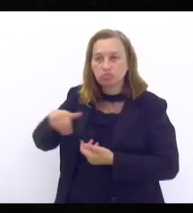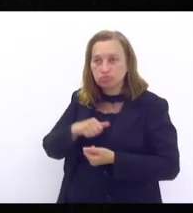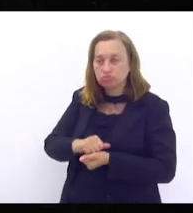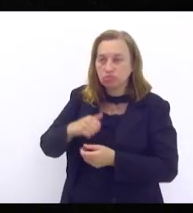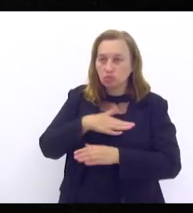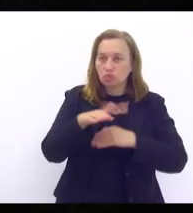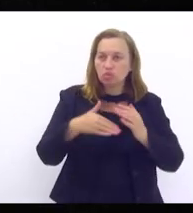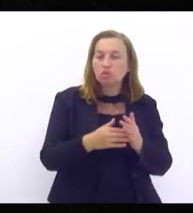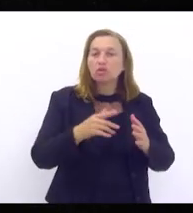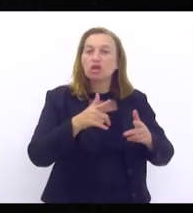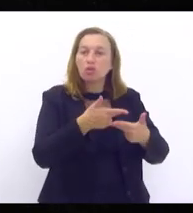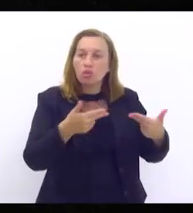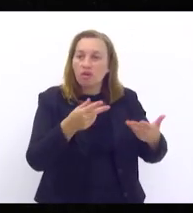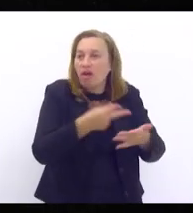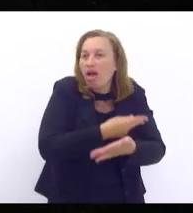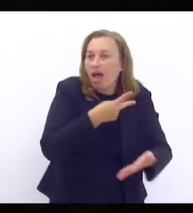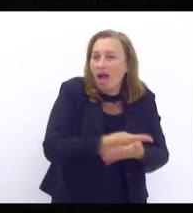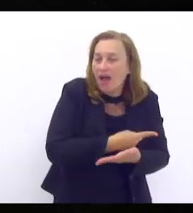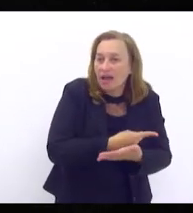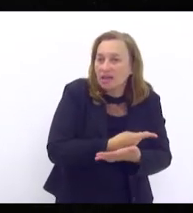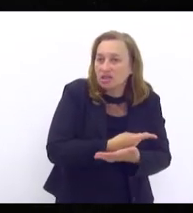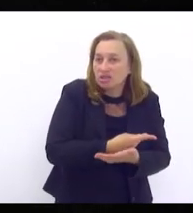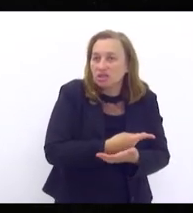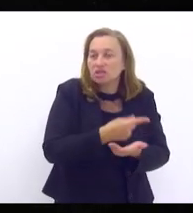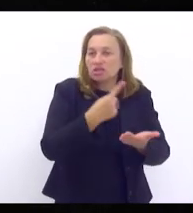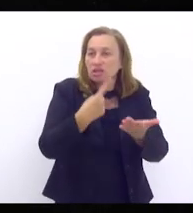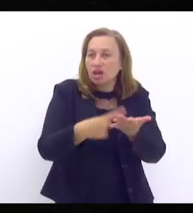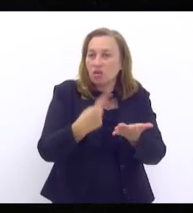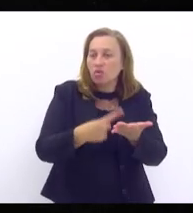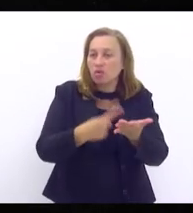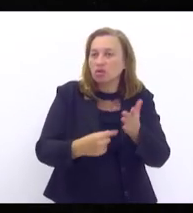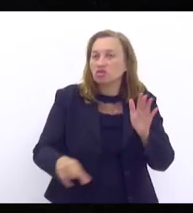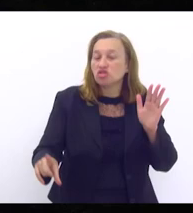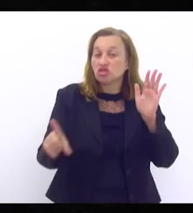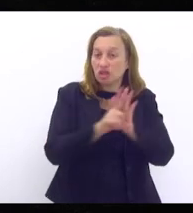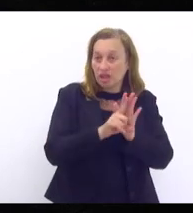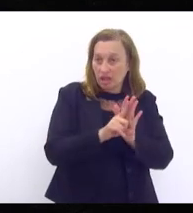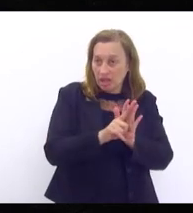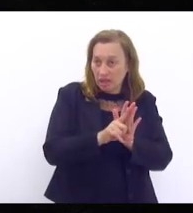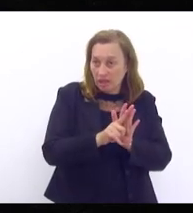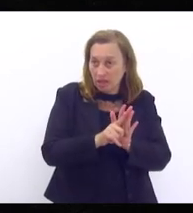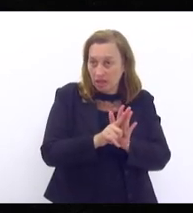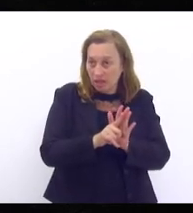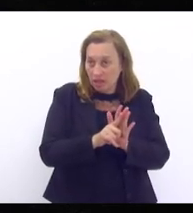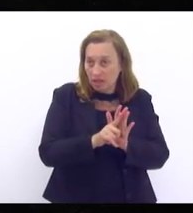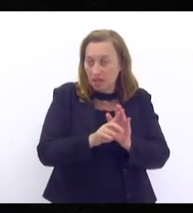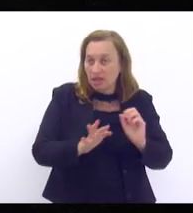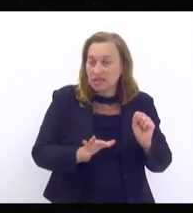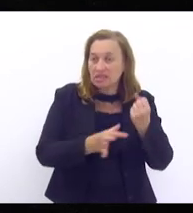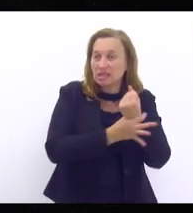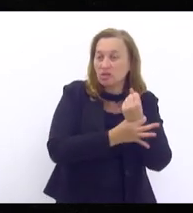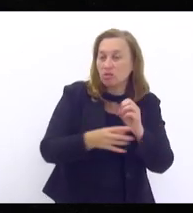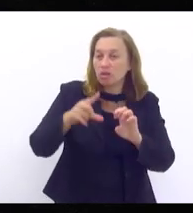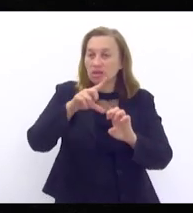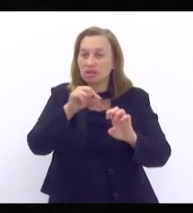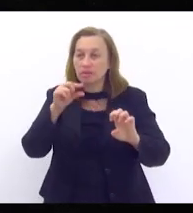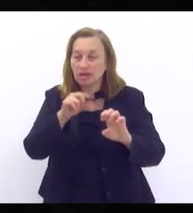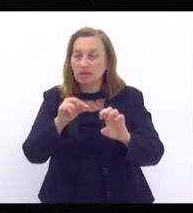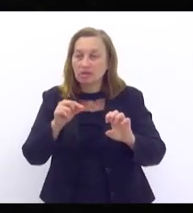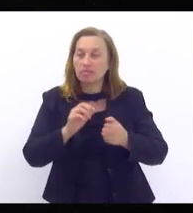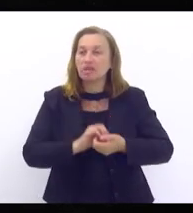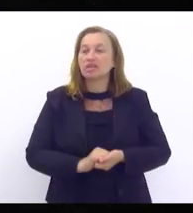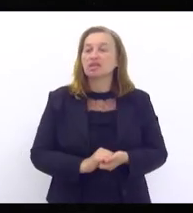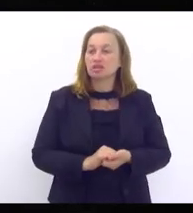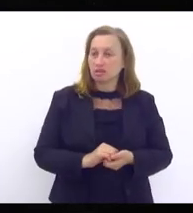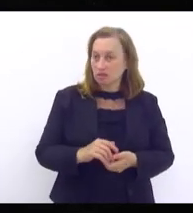tem coisa errada, a gente faz os acordos de leniência, a gente garante a empregabilidade das pessoas, a